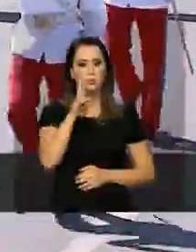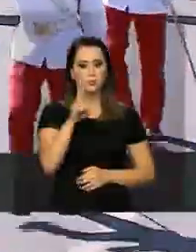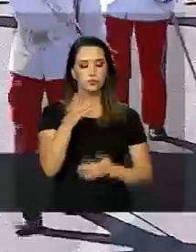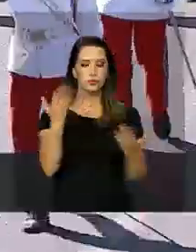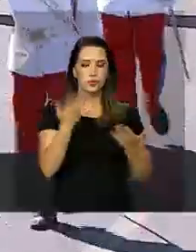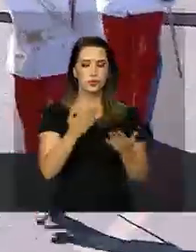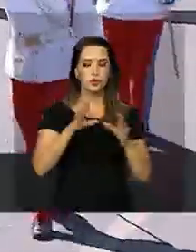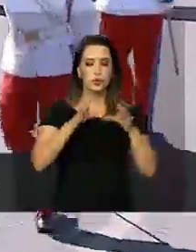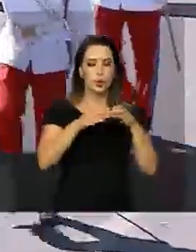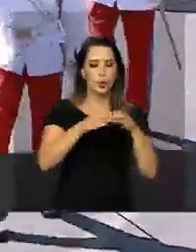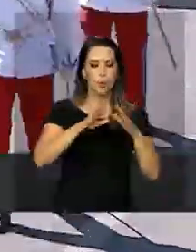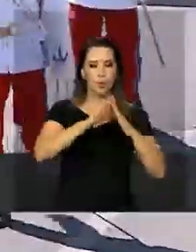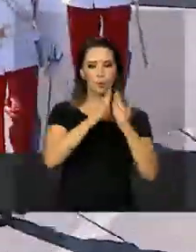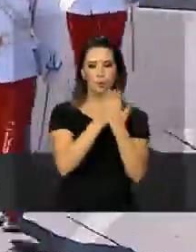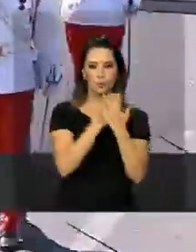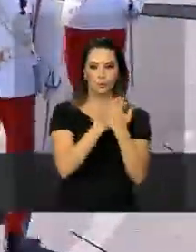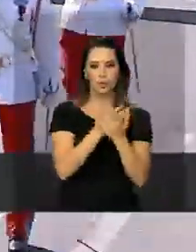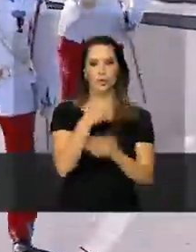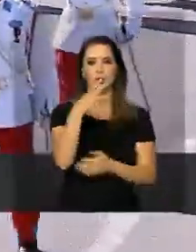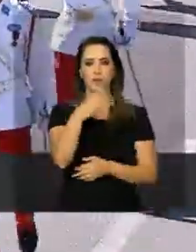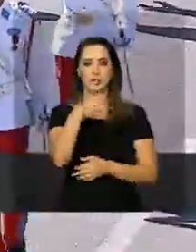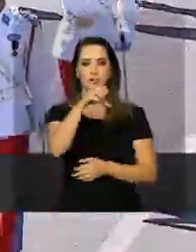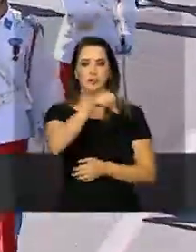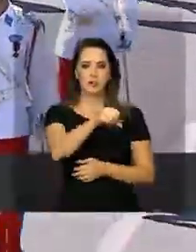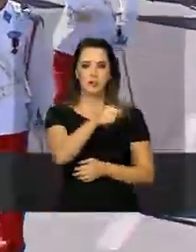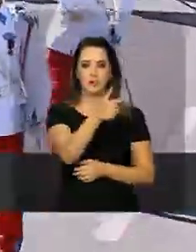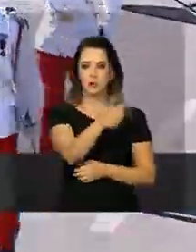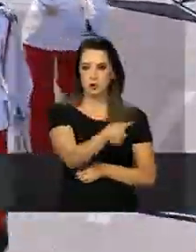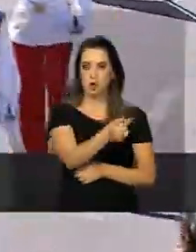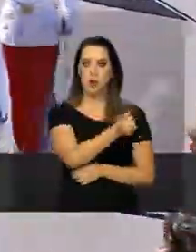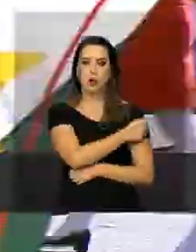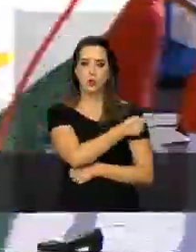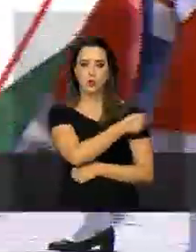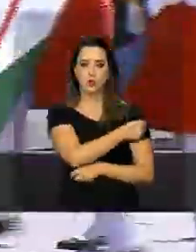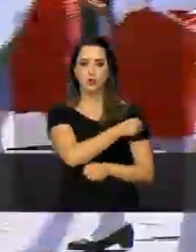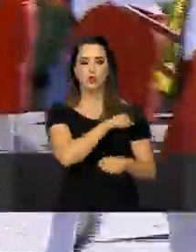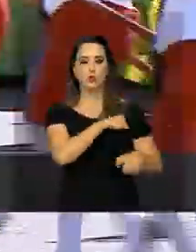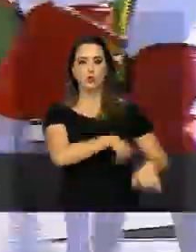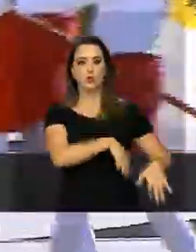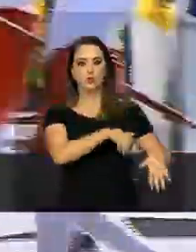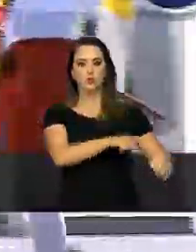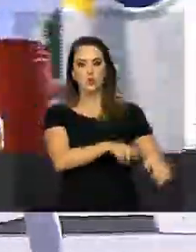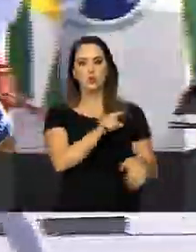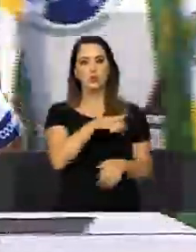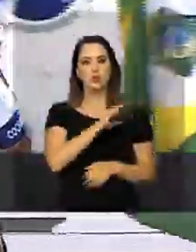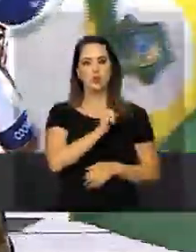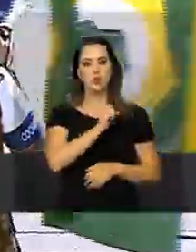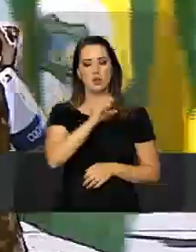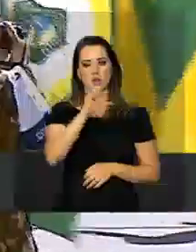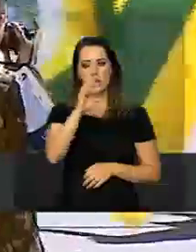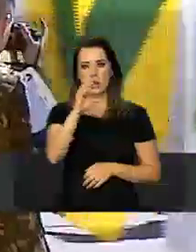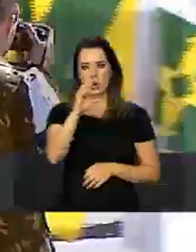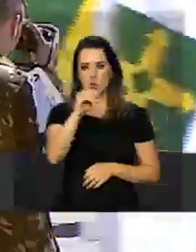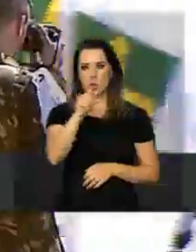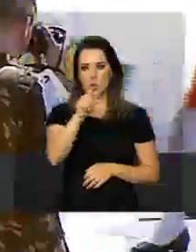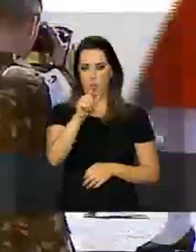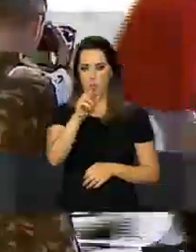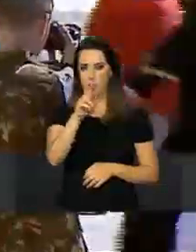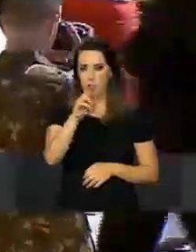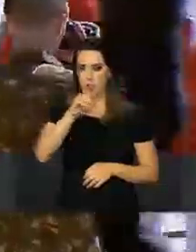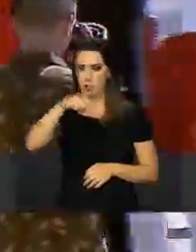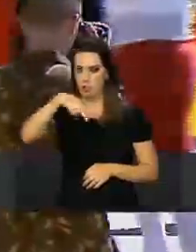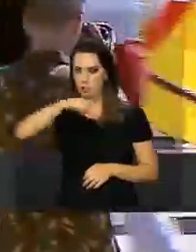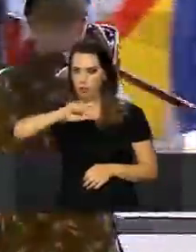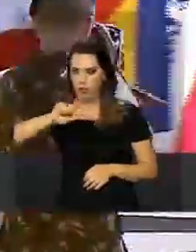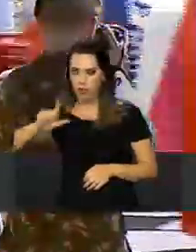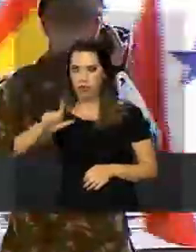com 397 alunos desfilando. É coronel aluno? Coronel aluno, é o mais antigo em